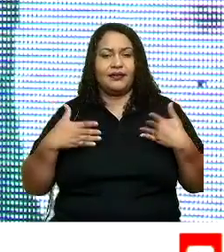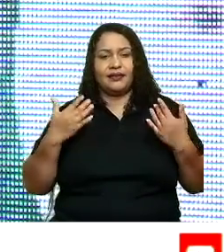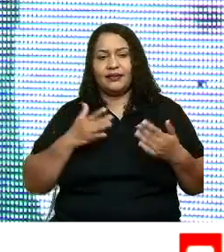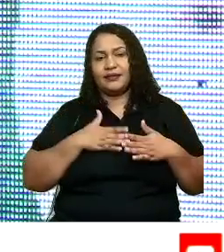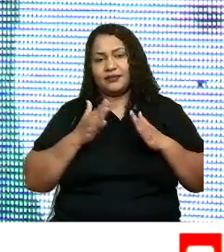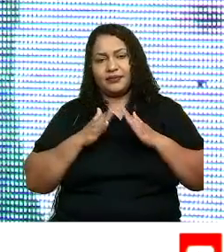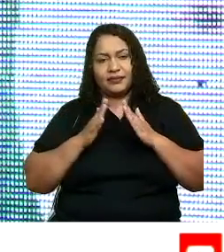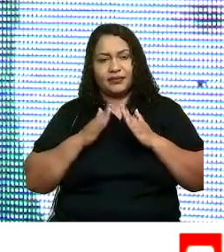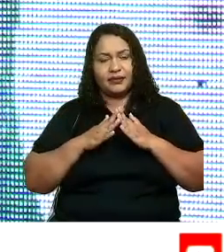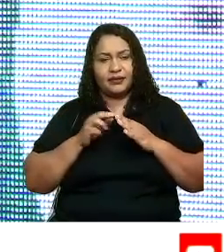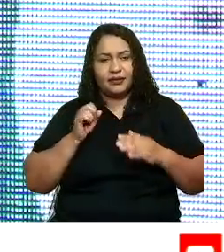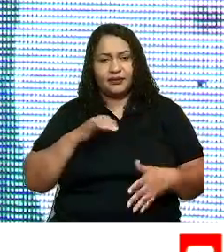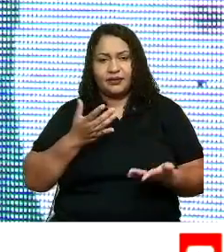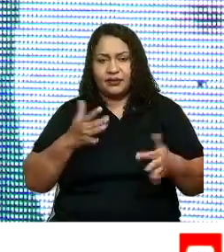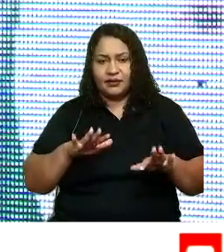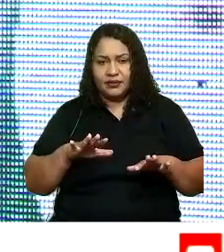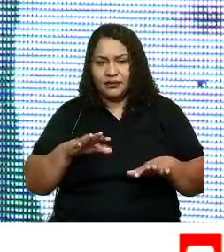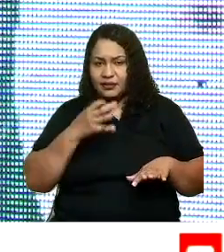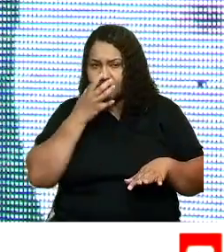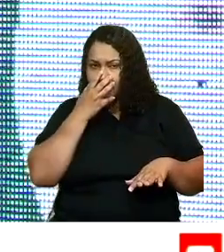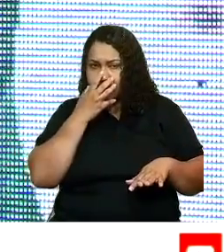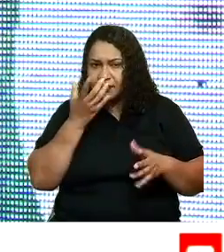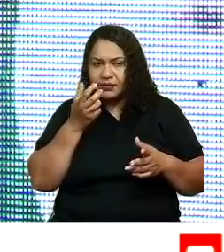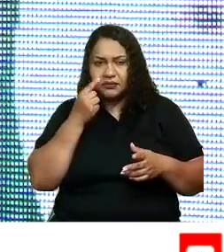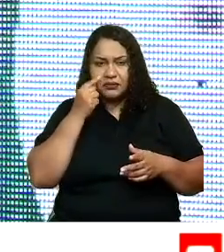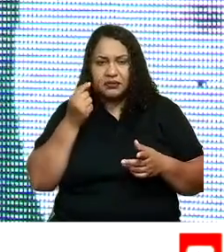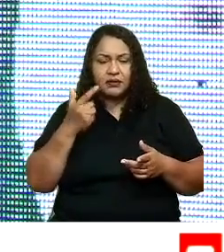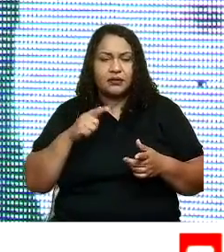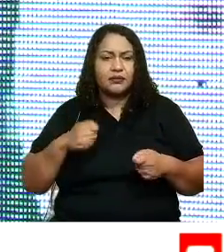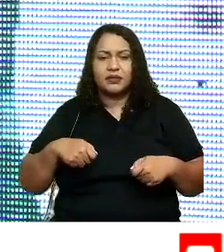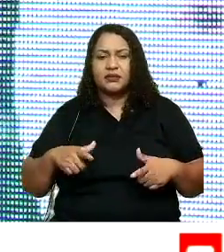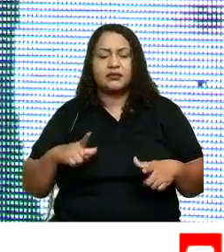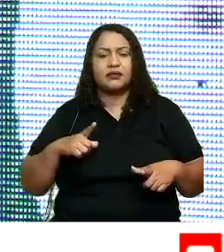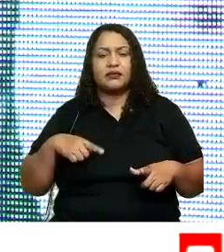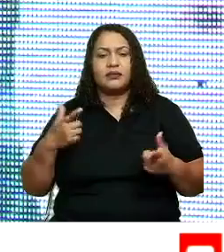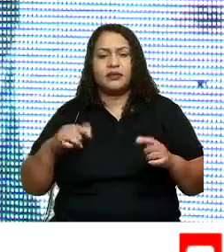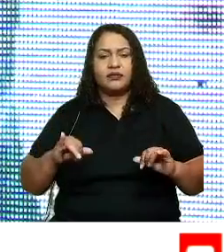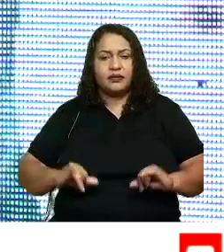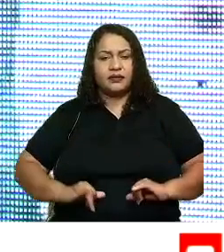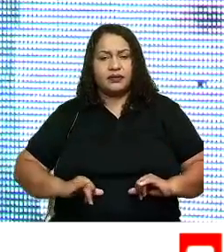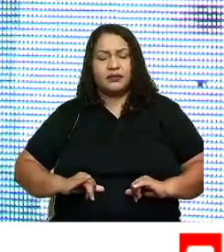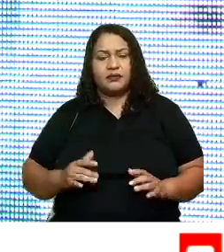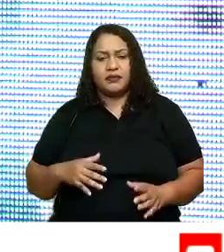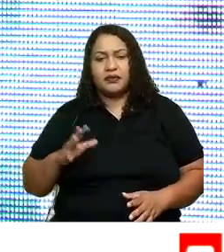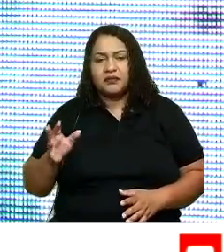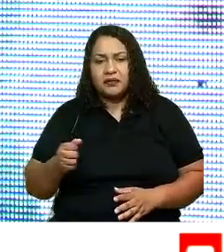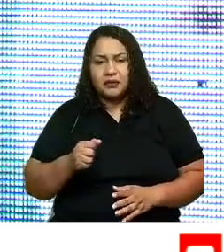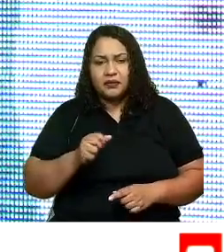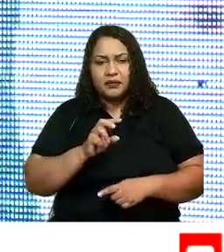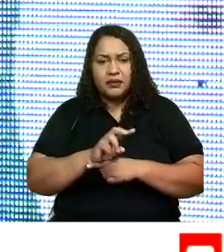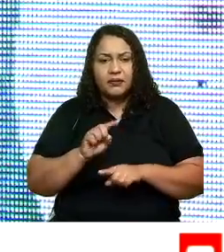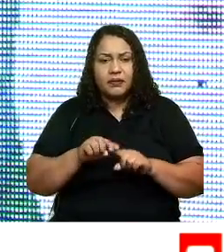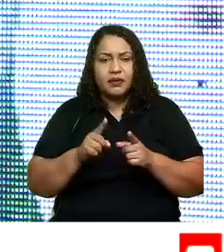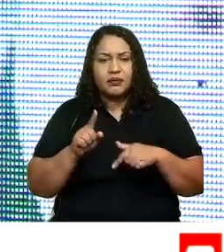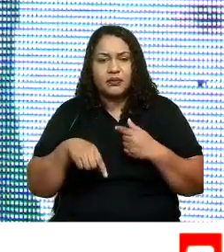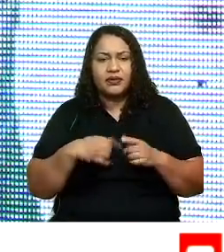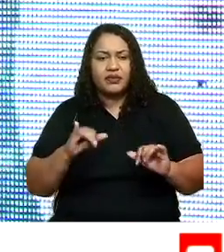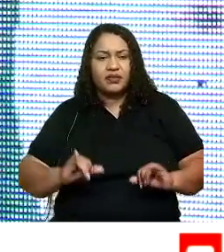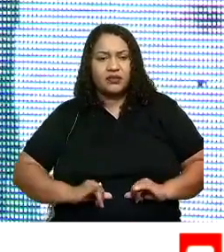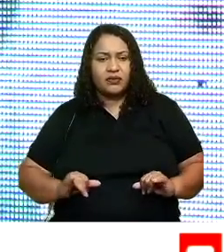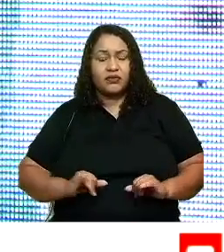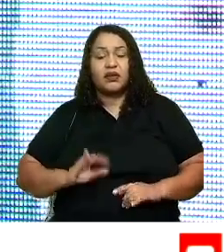alegria também lá de casa se você o Animalzinho você não precisa ter mas não ao trate não pega um animalzinho para